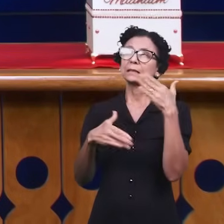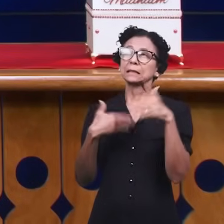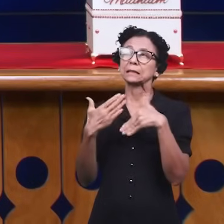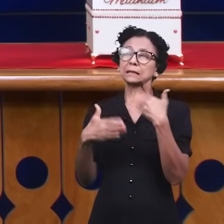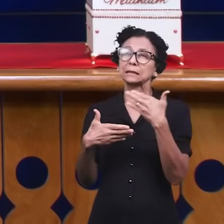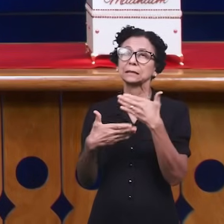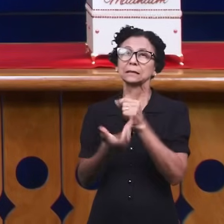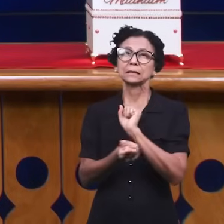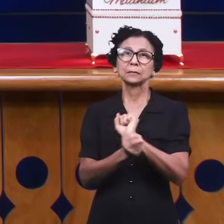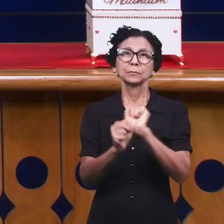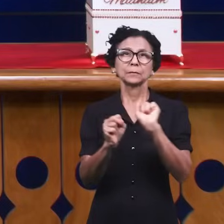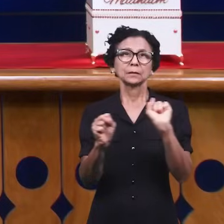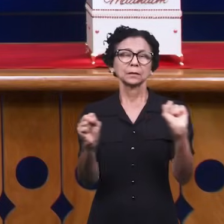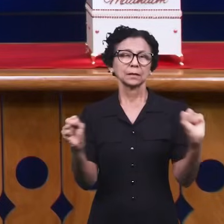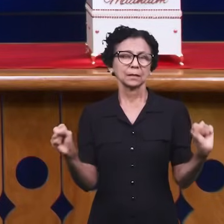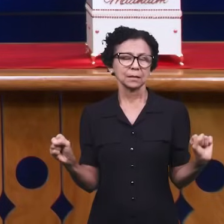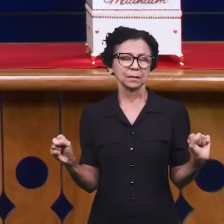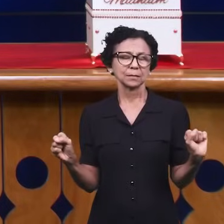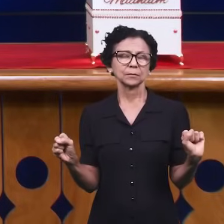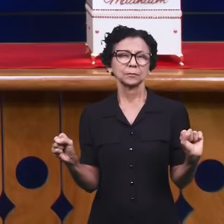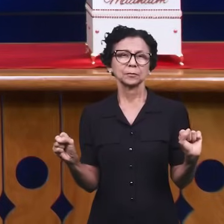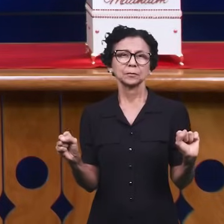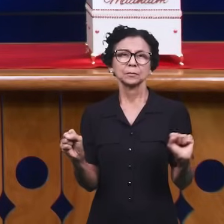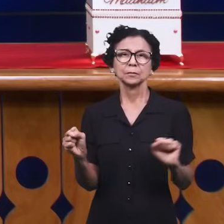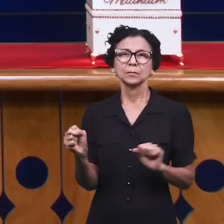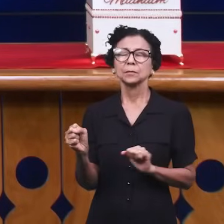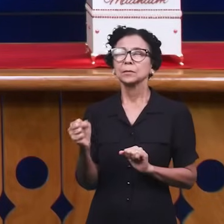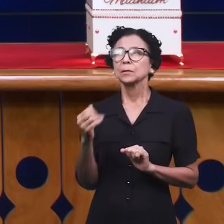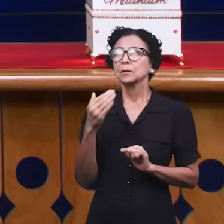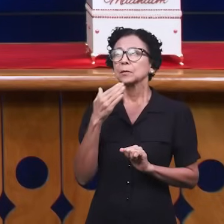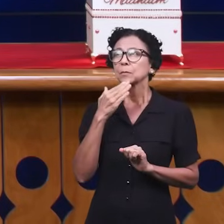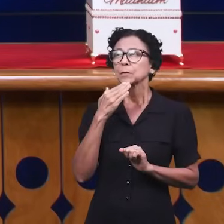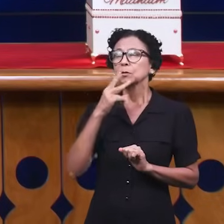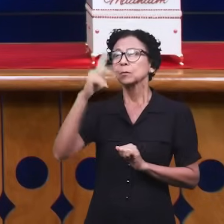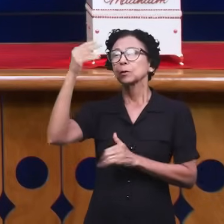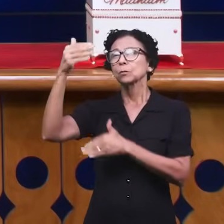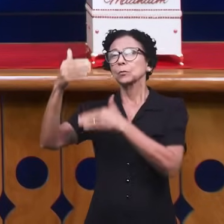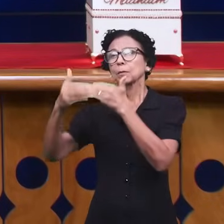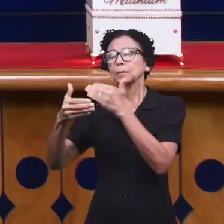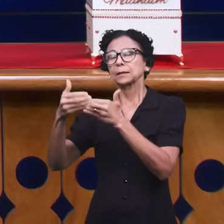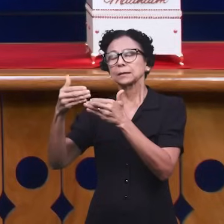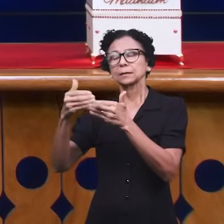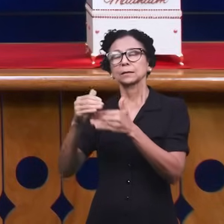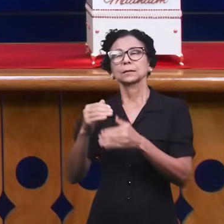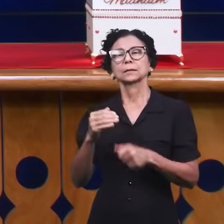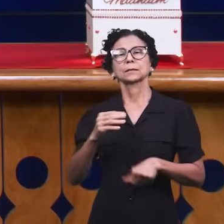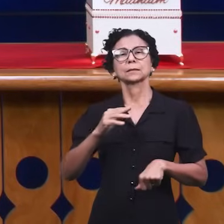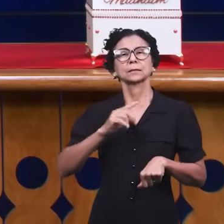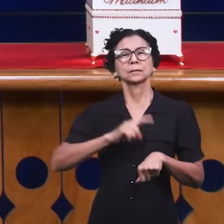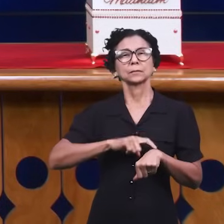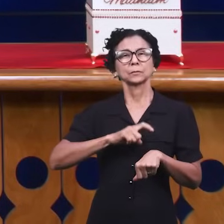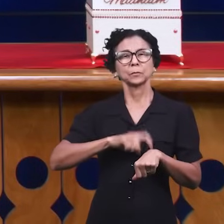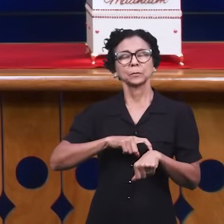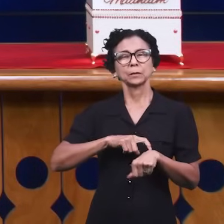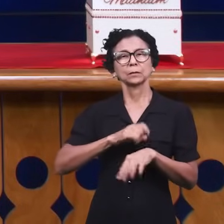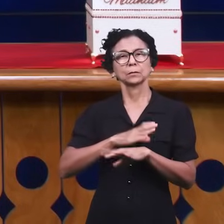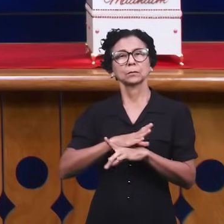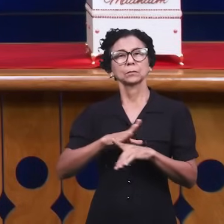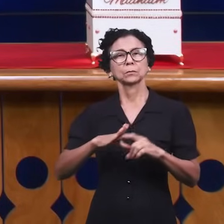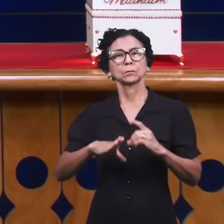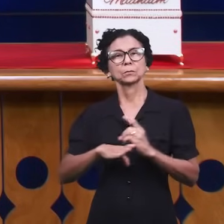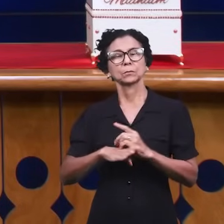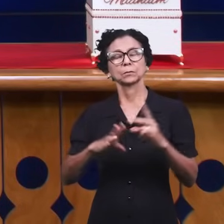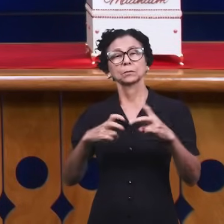alegria, de libertação. Venha, Senhor, nos visitar, faça presente em nossas vidas, neste momento, neste